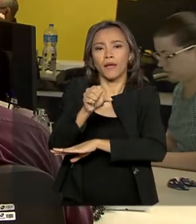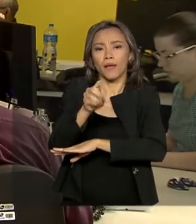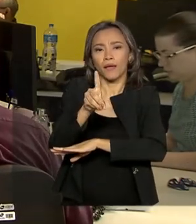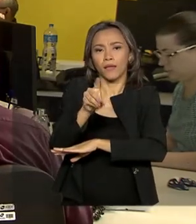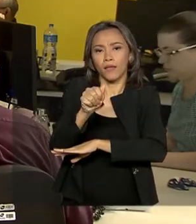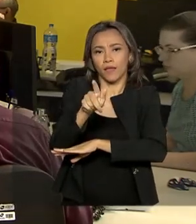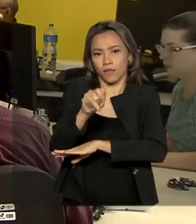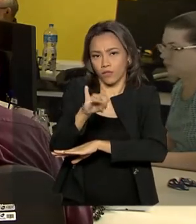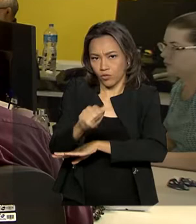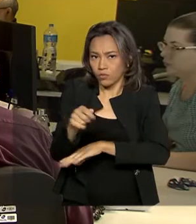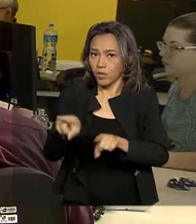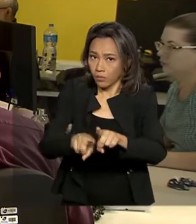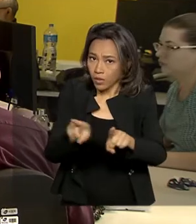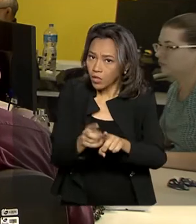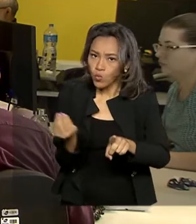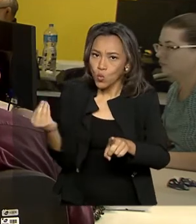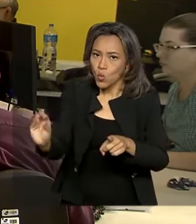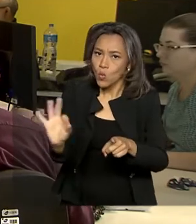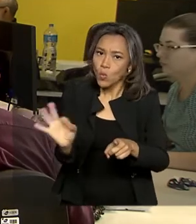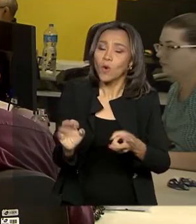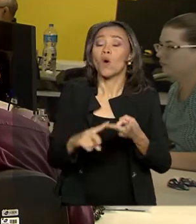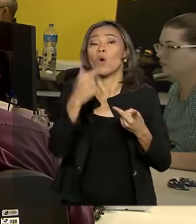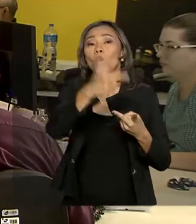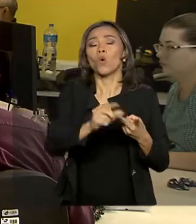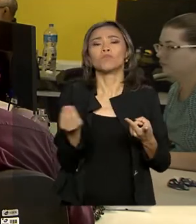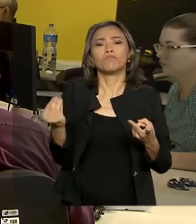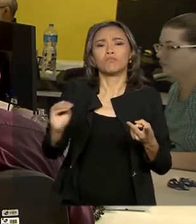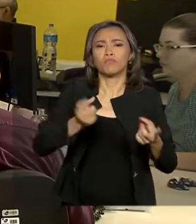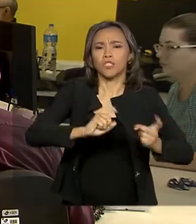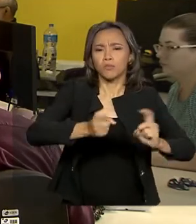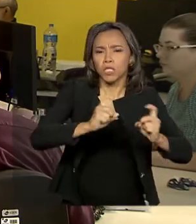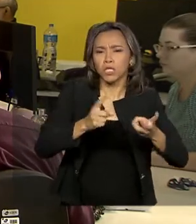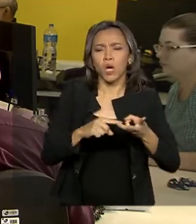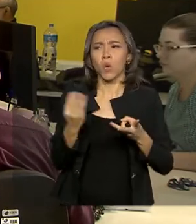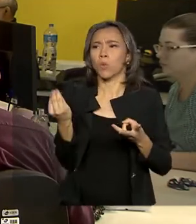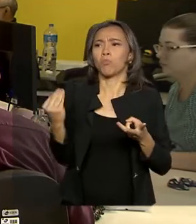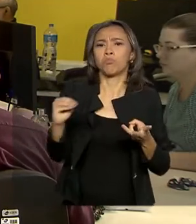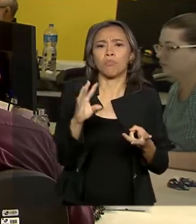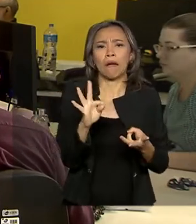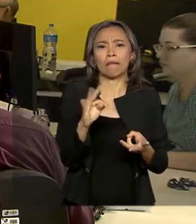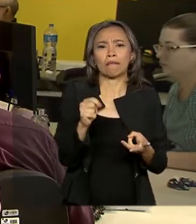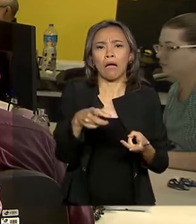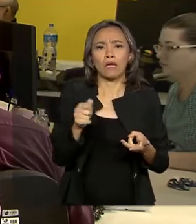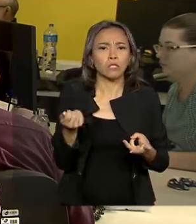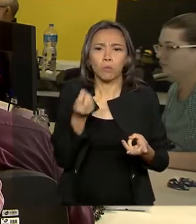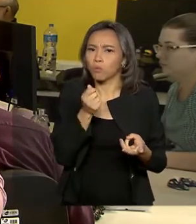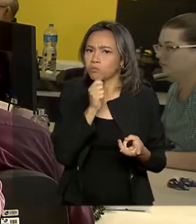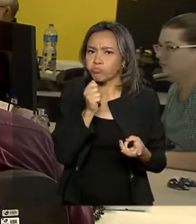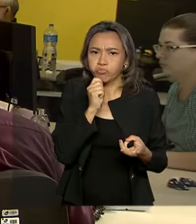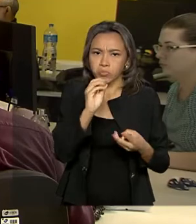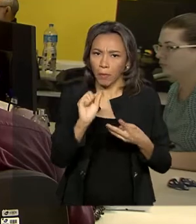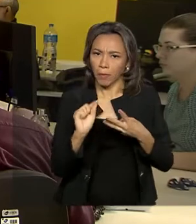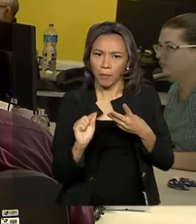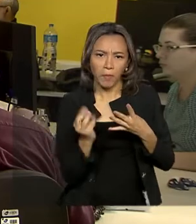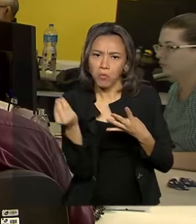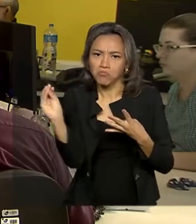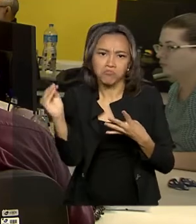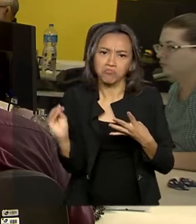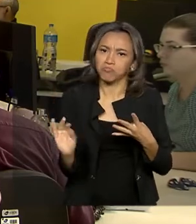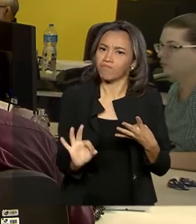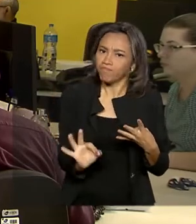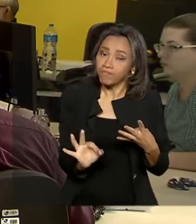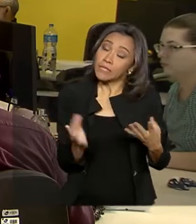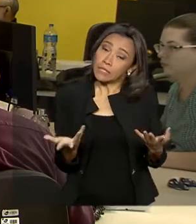entram no cálculo as despesas de administração, tributos e taxas. Tudo isso deve ser negociado entre caminhoneiros e